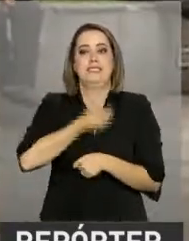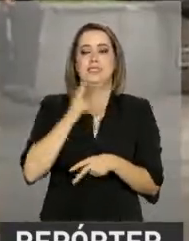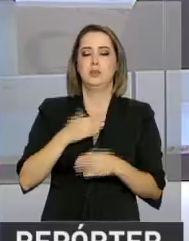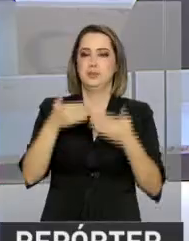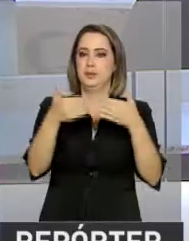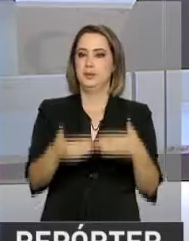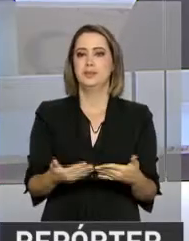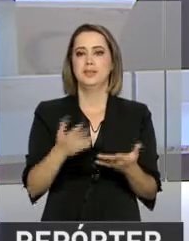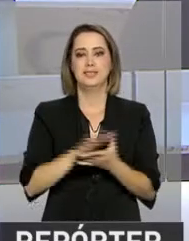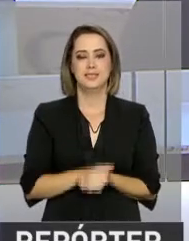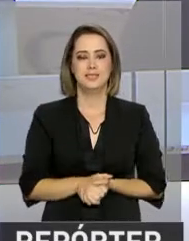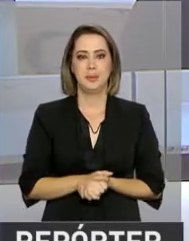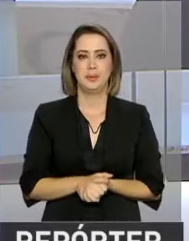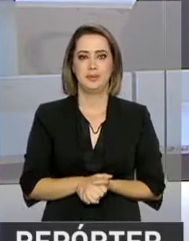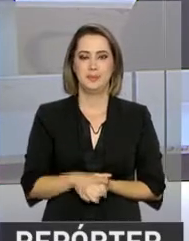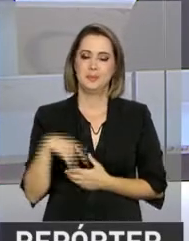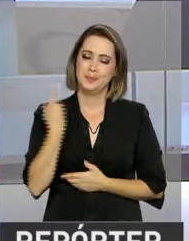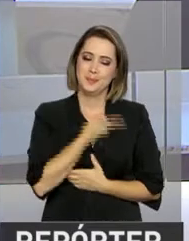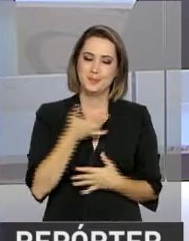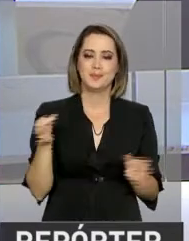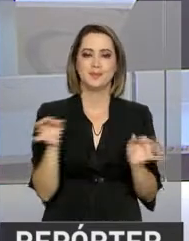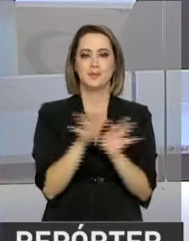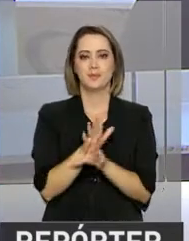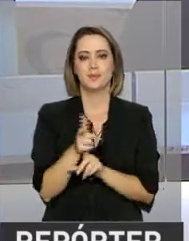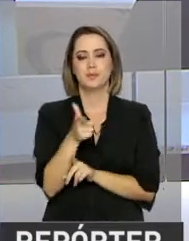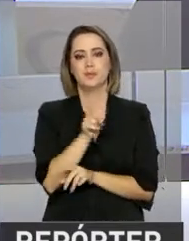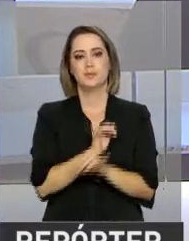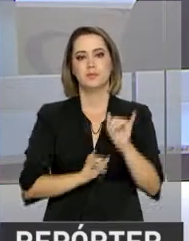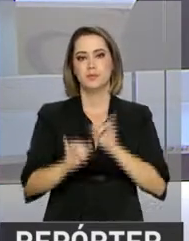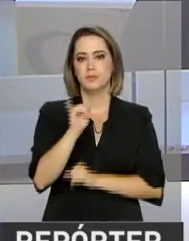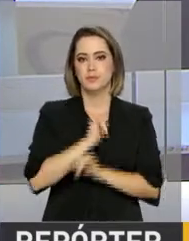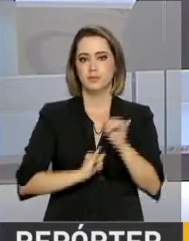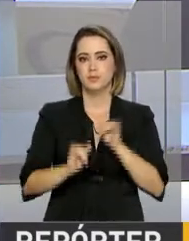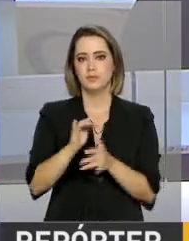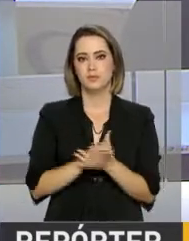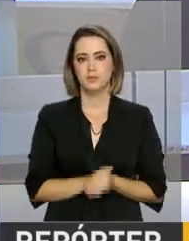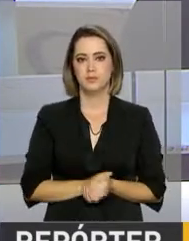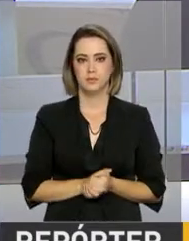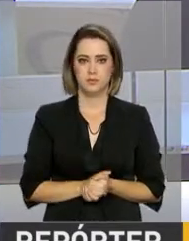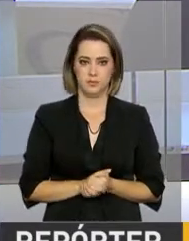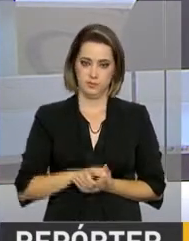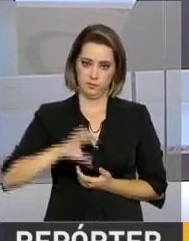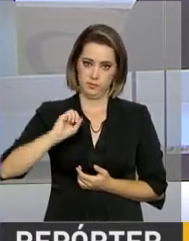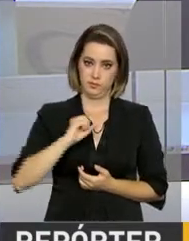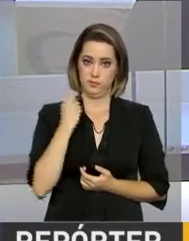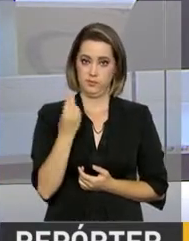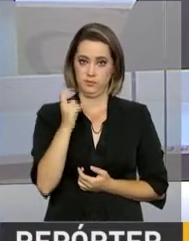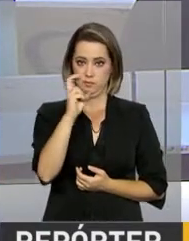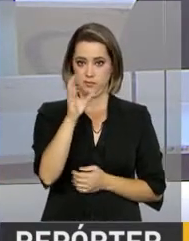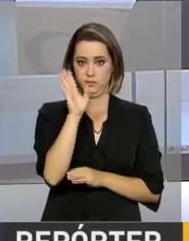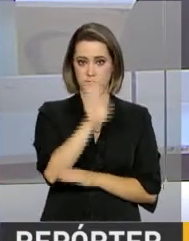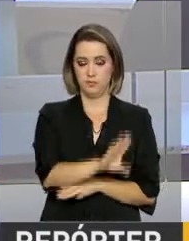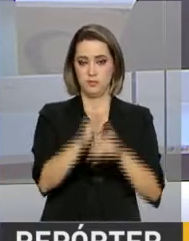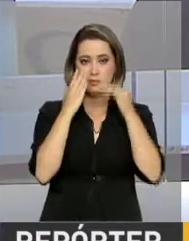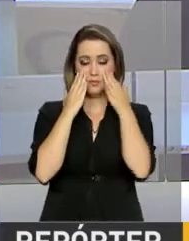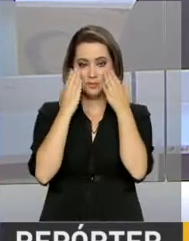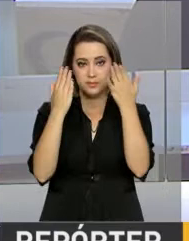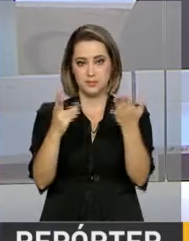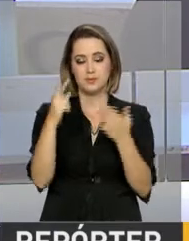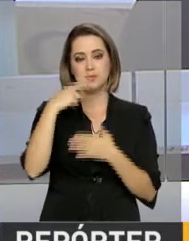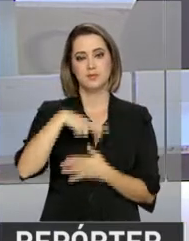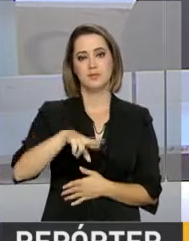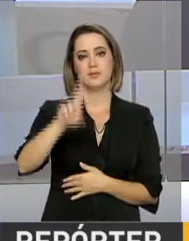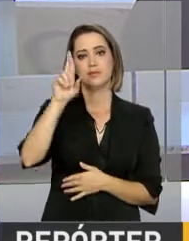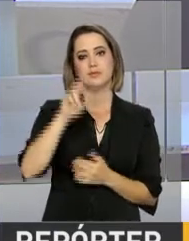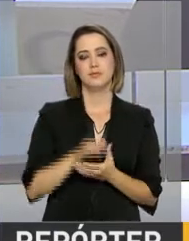bom. Nós ficamos por aqui, podemos voltar a qualquer momento com outras informações ou às 17h na próxima edição